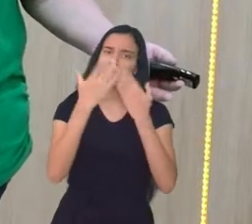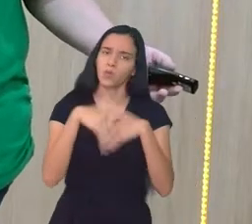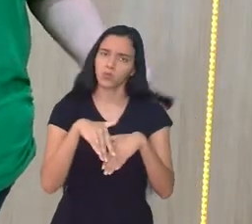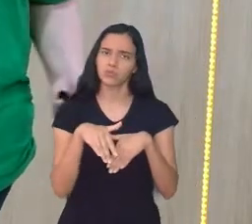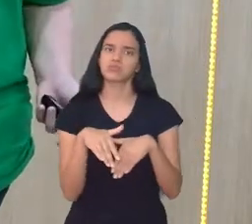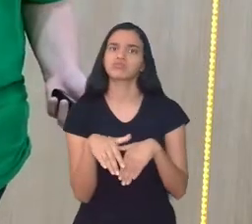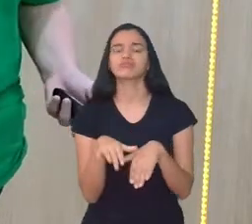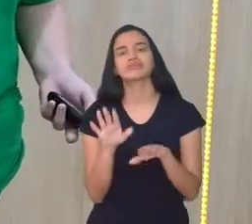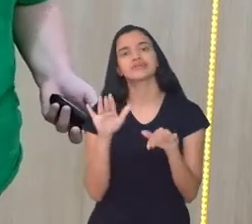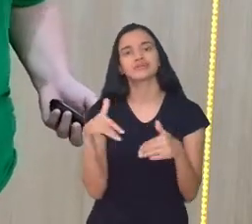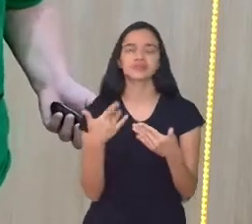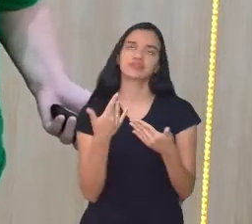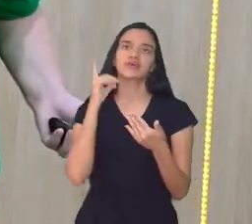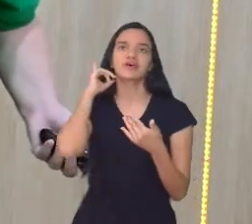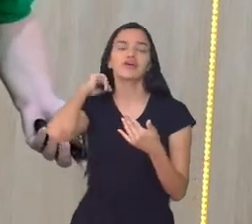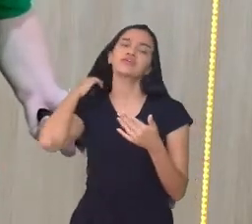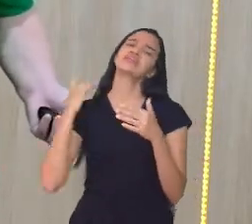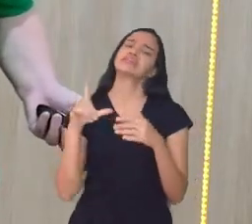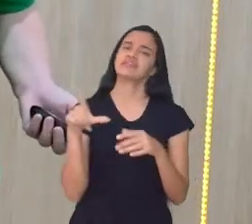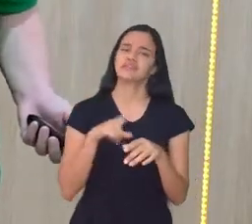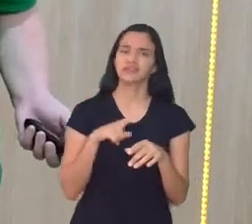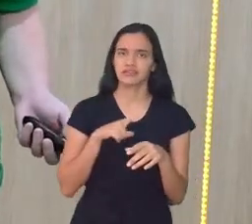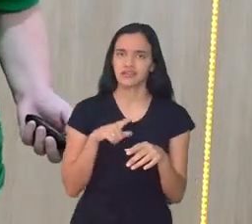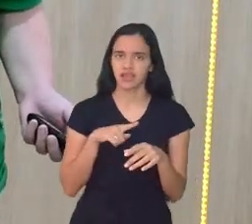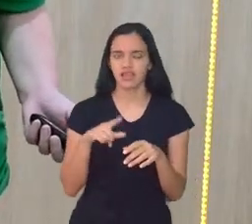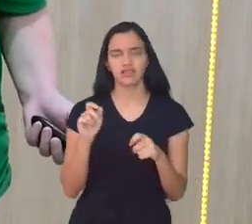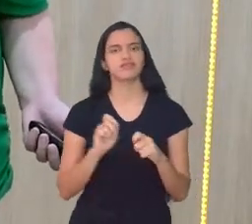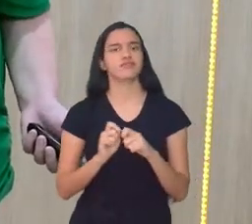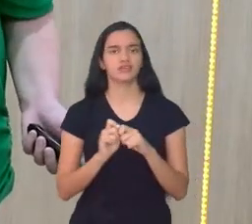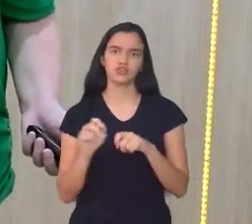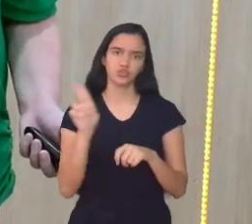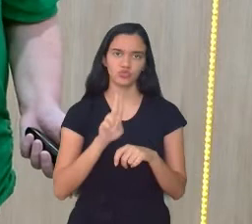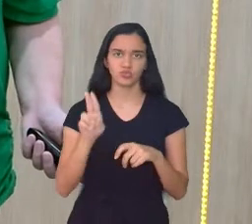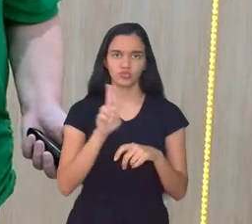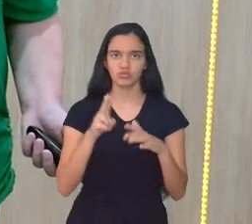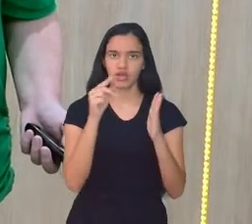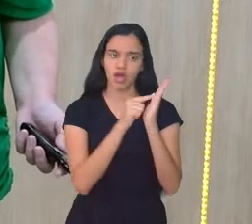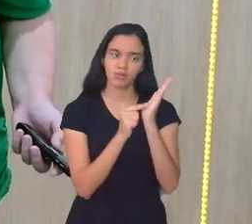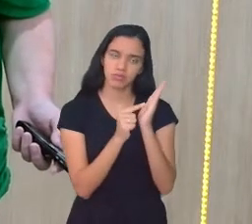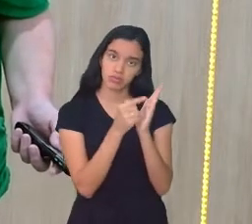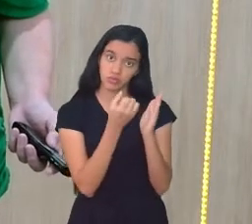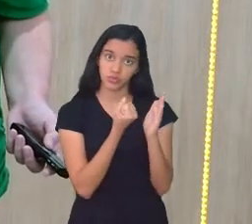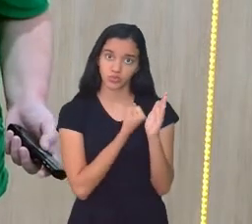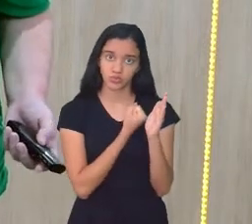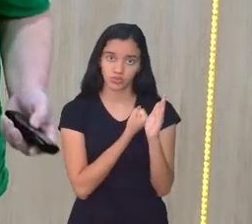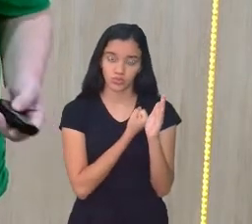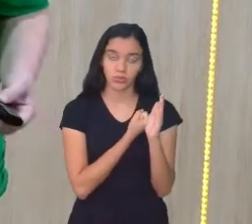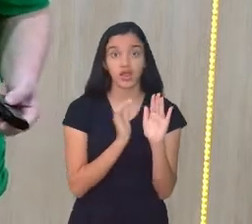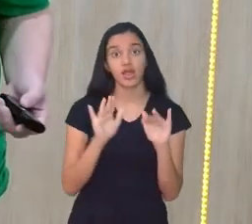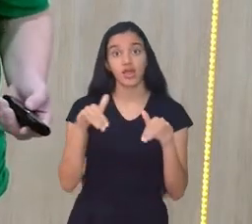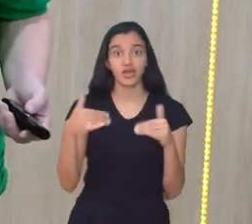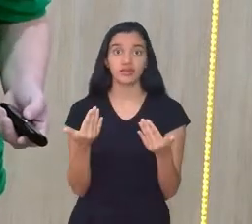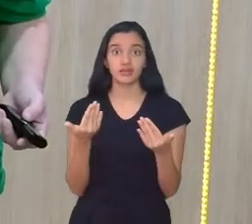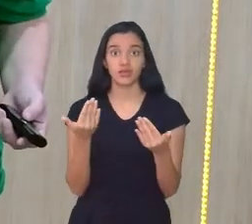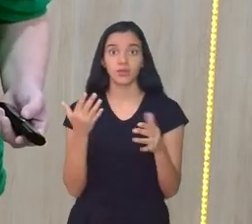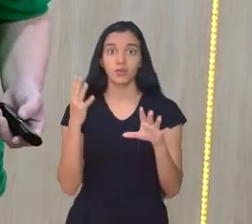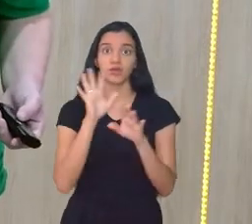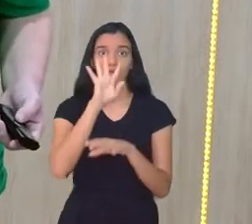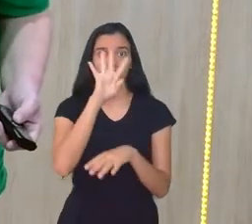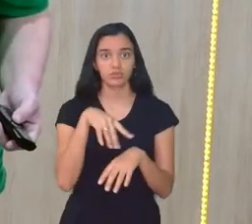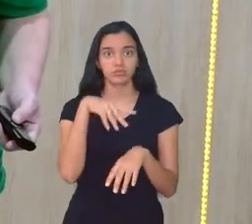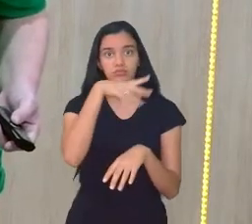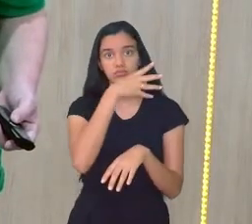né? E vai ter que fazer. Não pode usar a calculadora. Tá bom, gente? Então, eu armei a